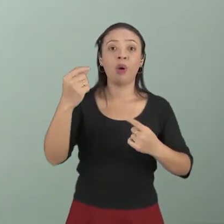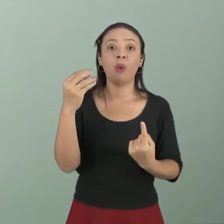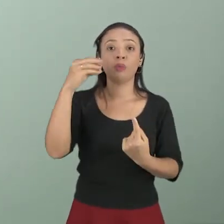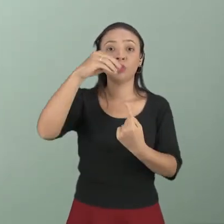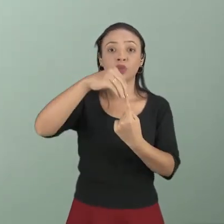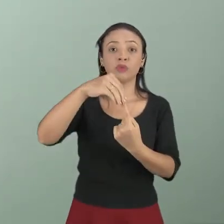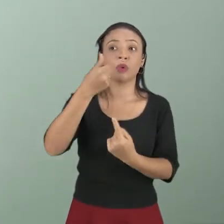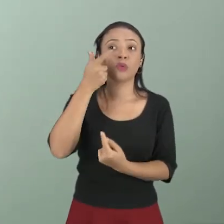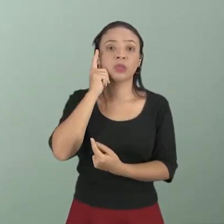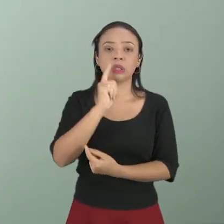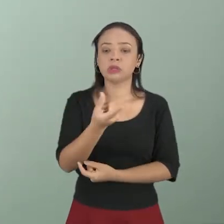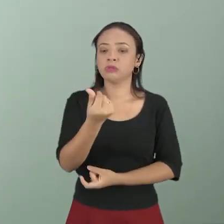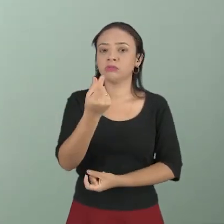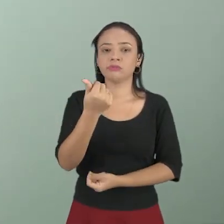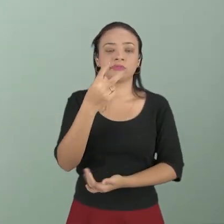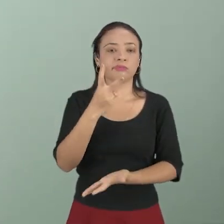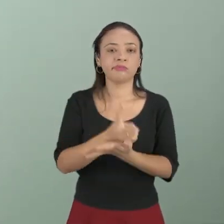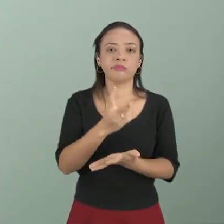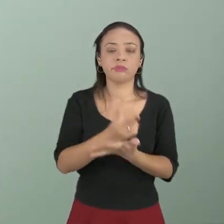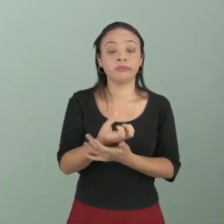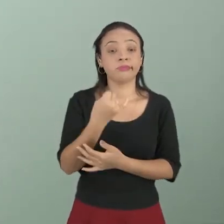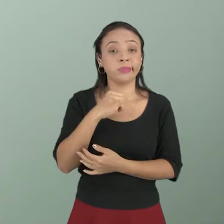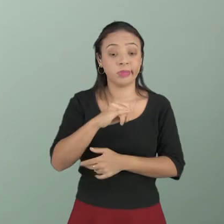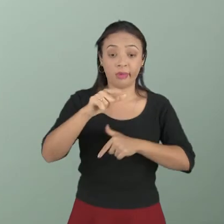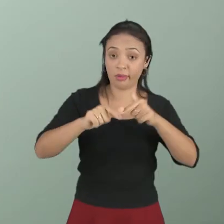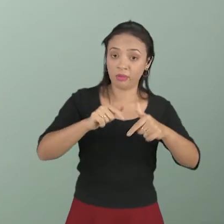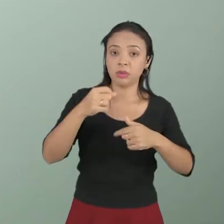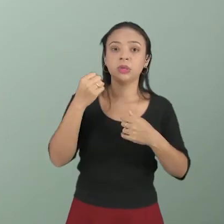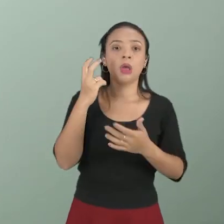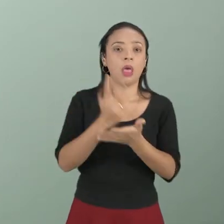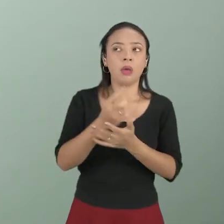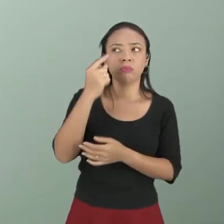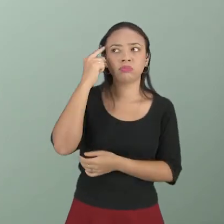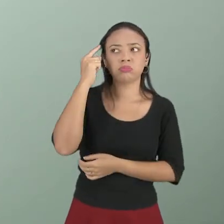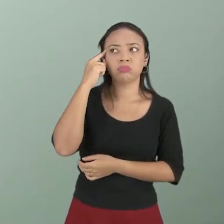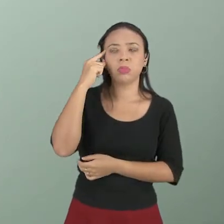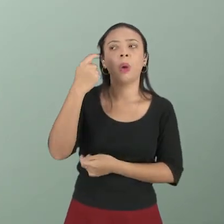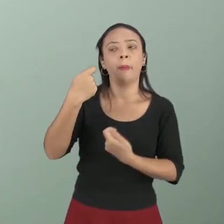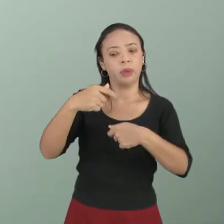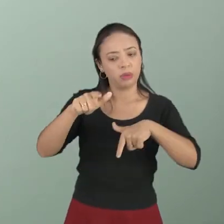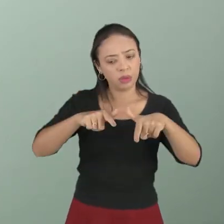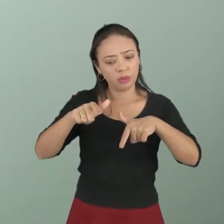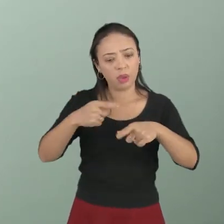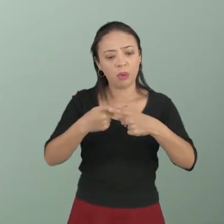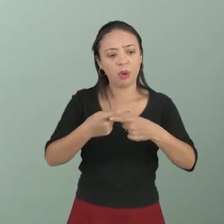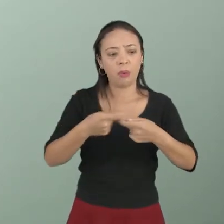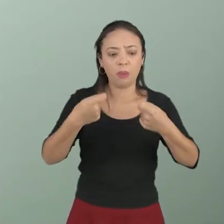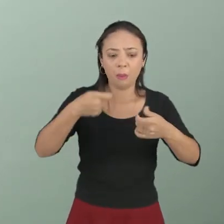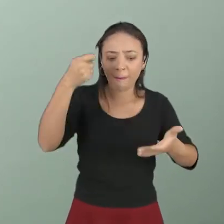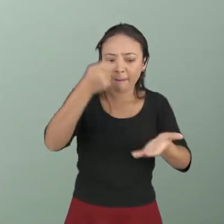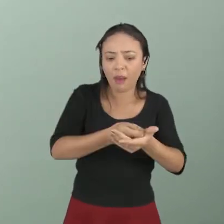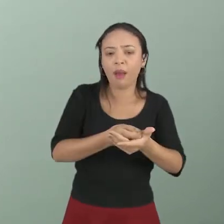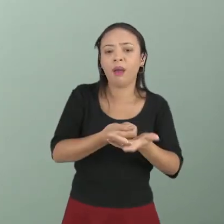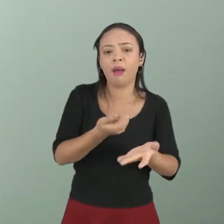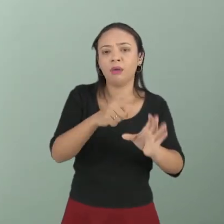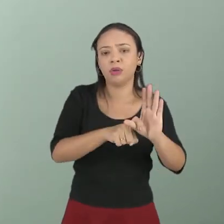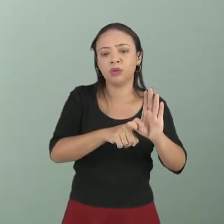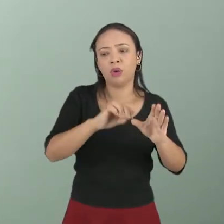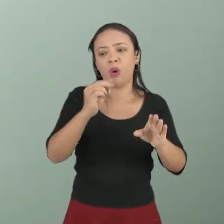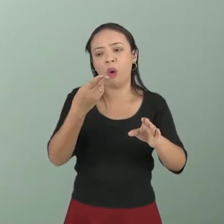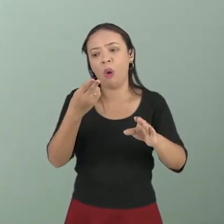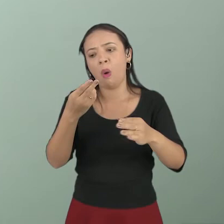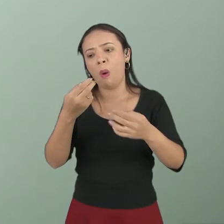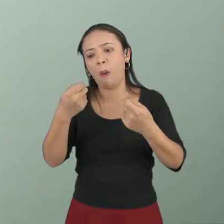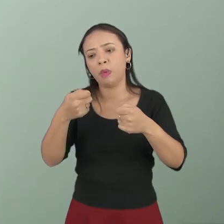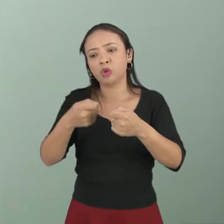é obter lucro. Quando você está trabalhando, você sempre está pensando, eu tenho que trabalhar porque eu tenho que pagar conta, ou eu preciso comprar